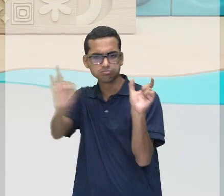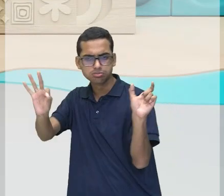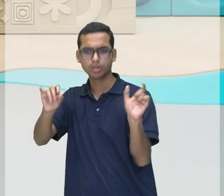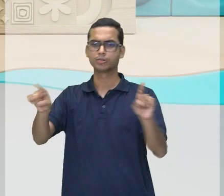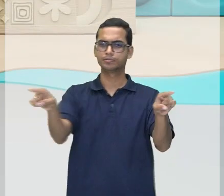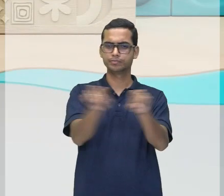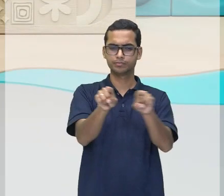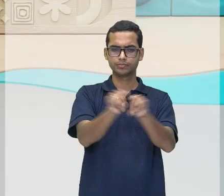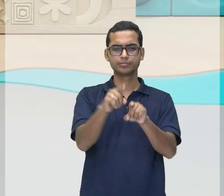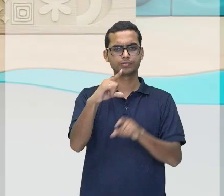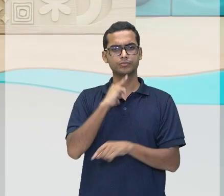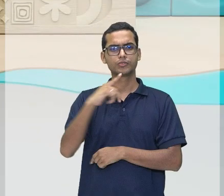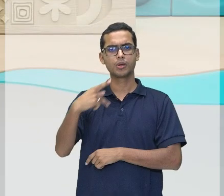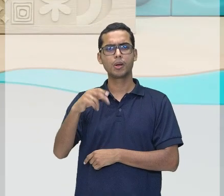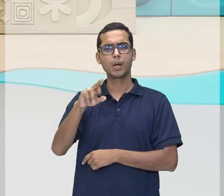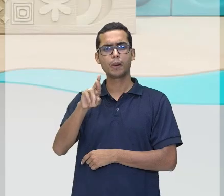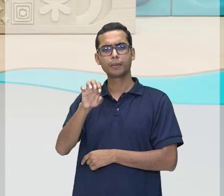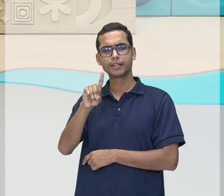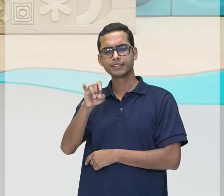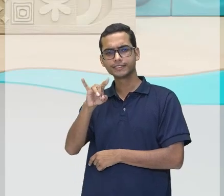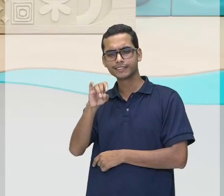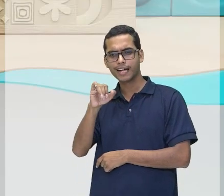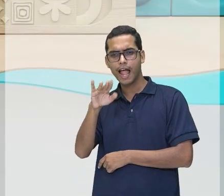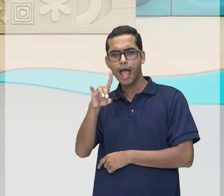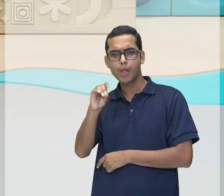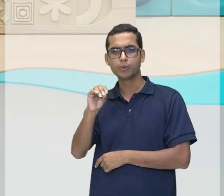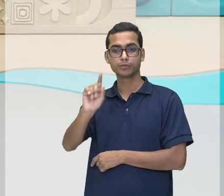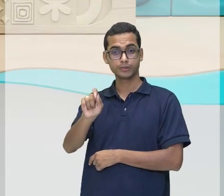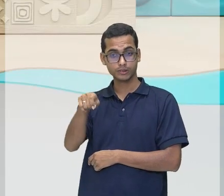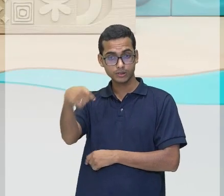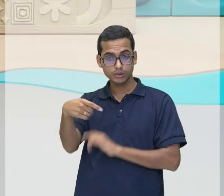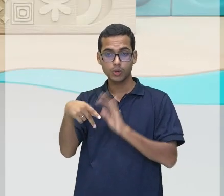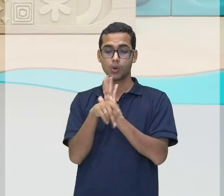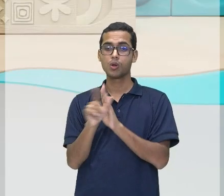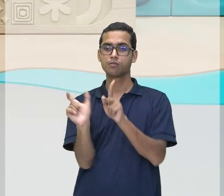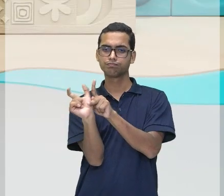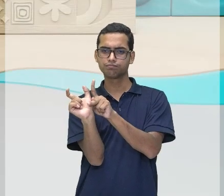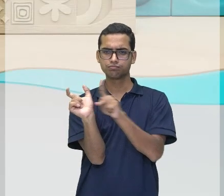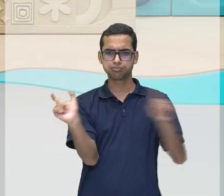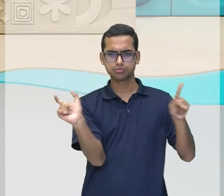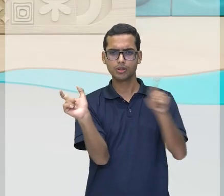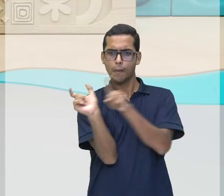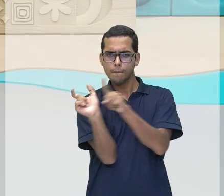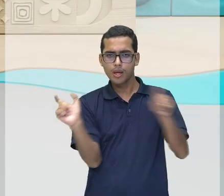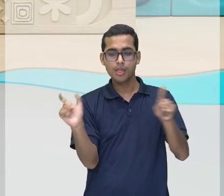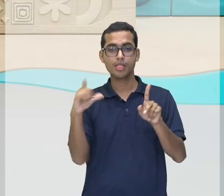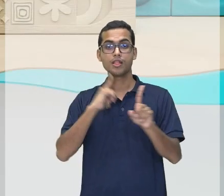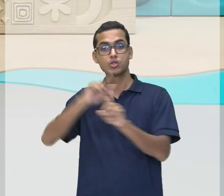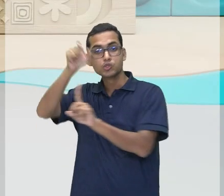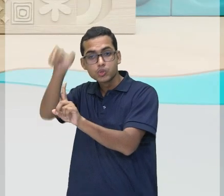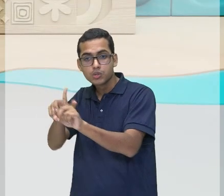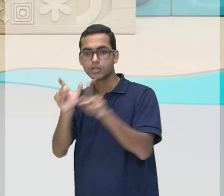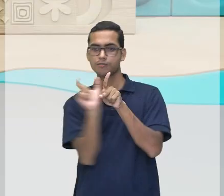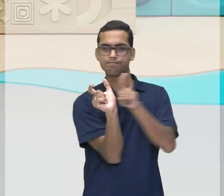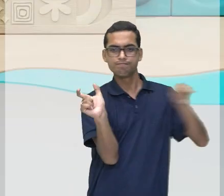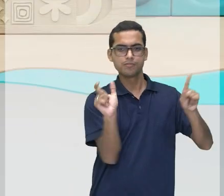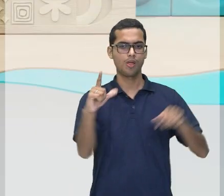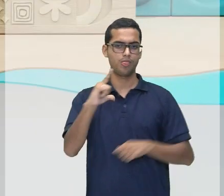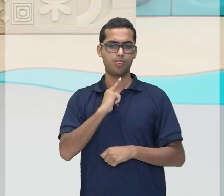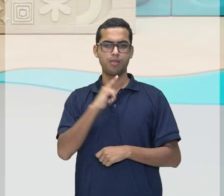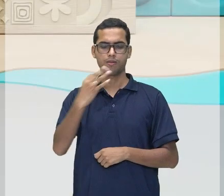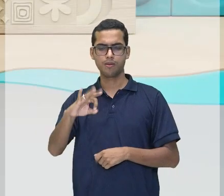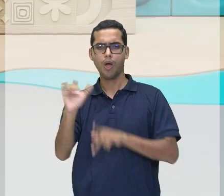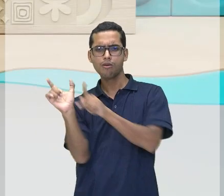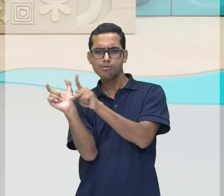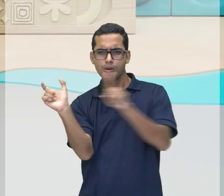morfologia, para que nós possamos entender melhor. Vamos falar de predicado. Nós temos o sujeito e nós temos o predicado, né? O